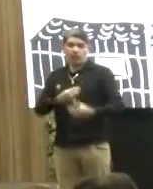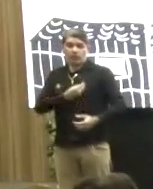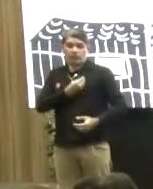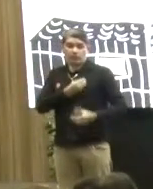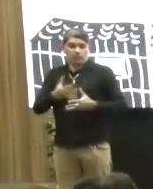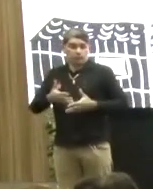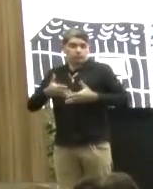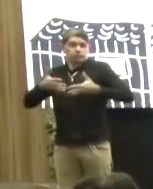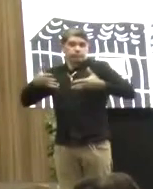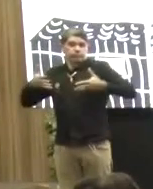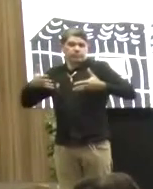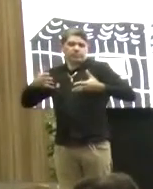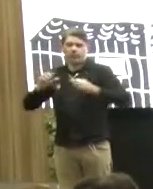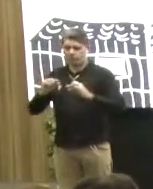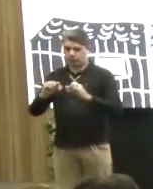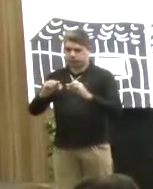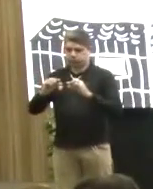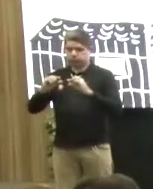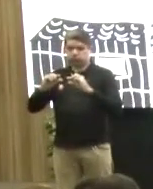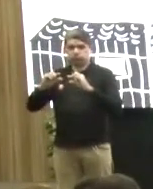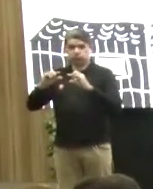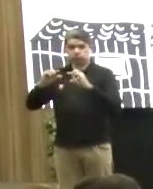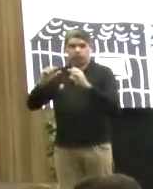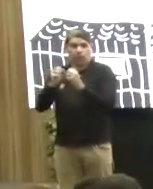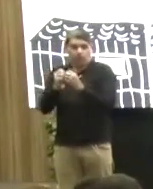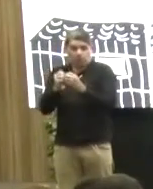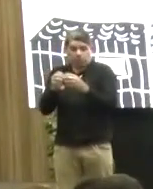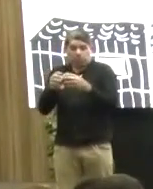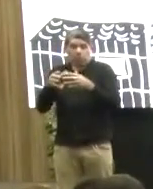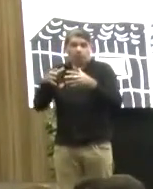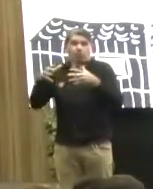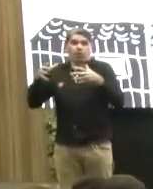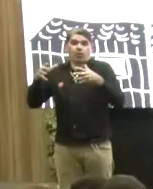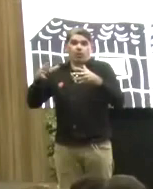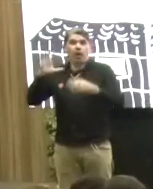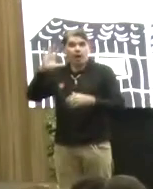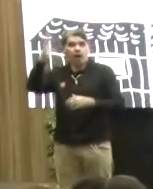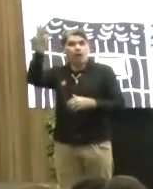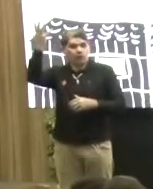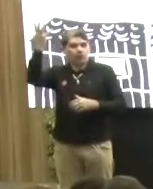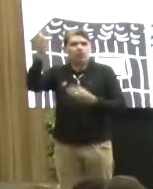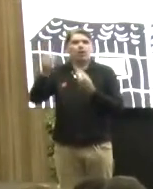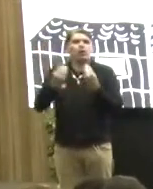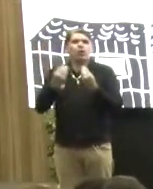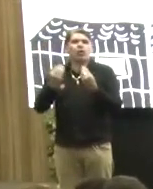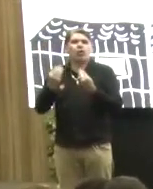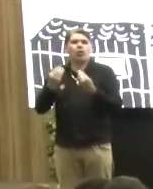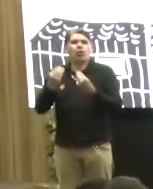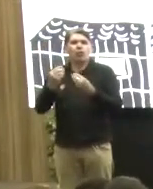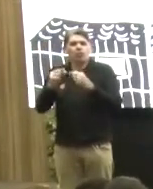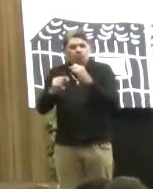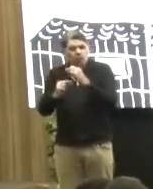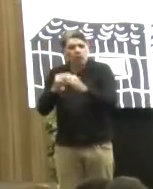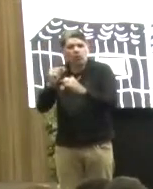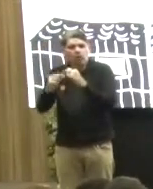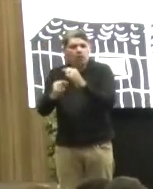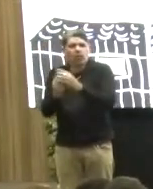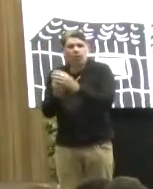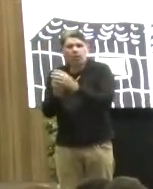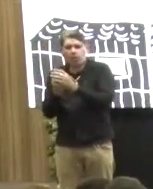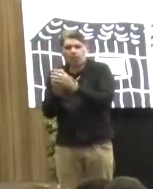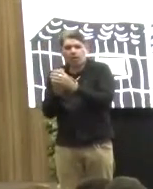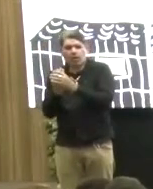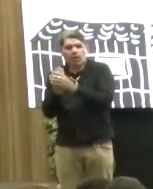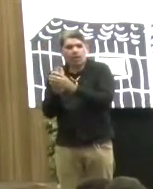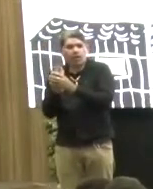quando é assim pequena, a explosão como a ocorrida, como a de há pouco franzina, mesmo quando